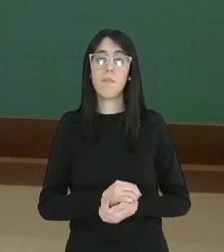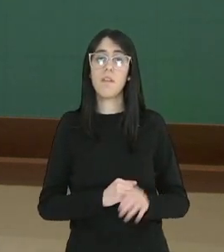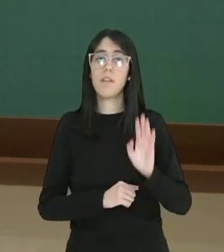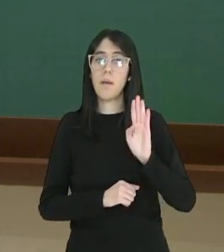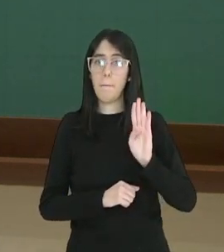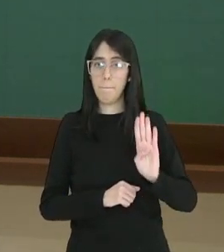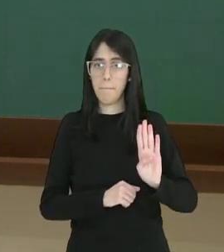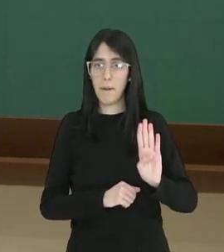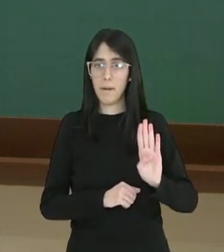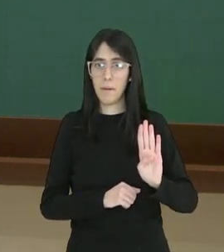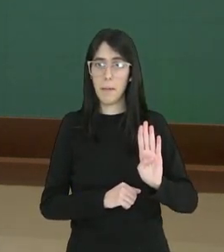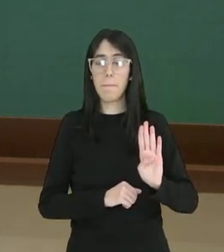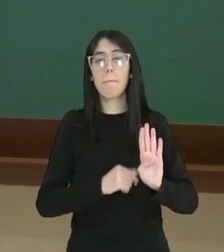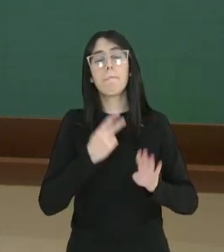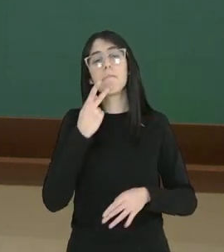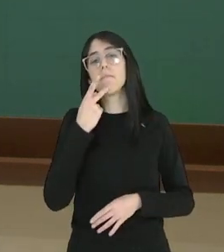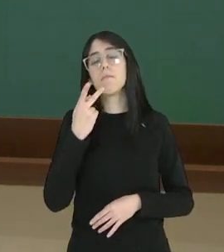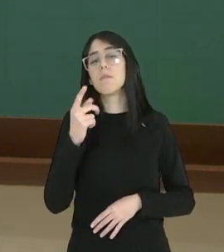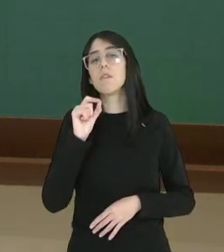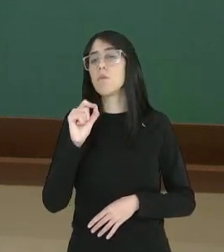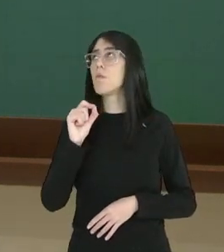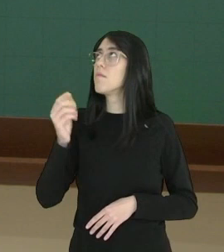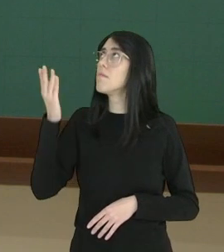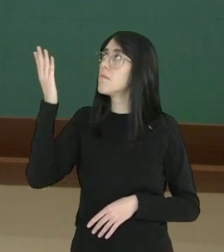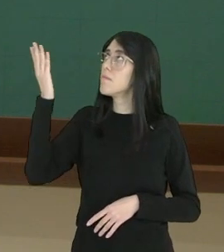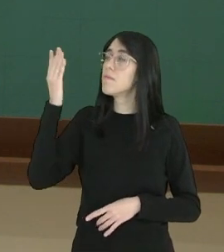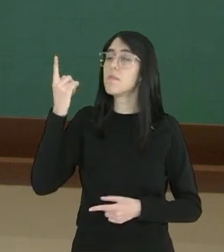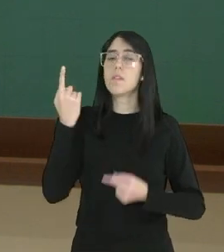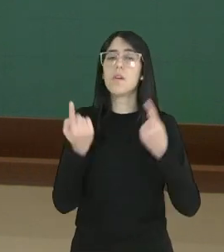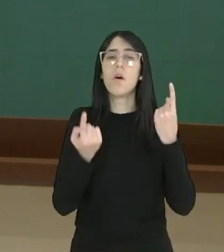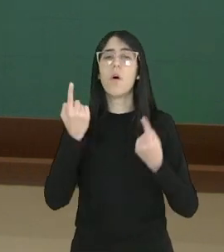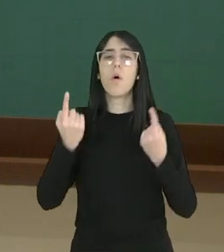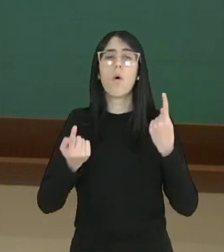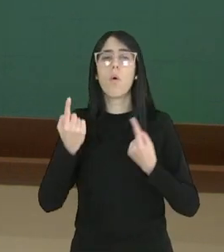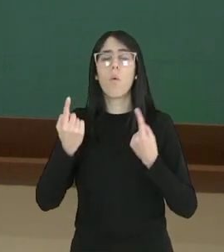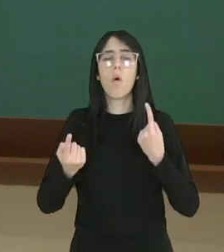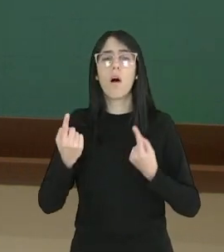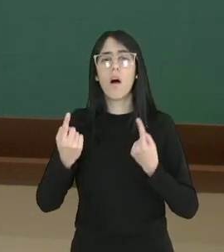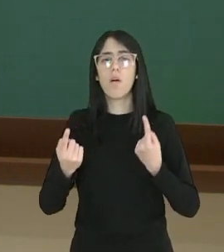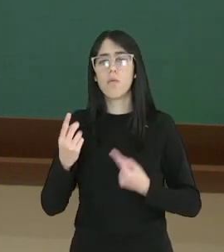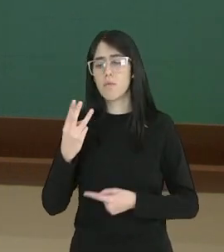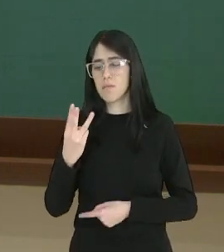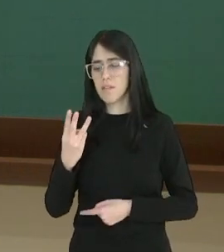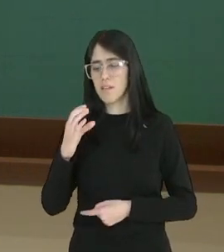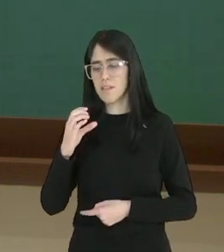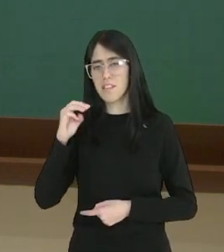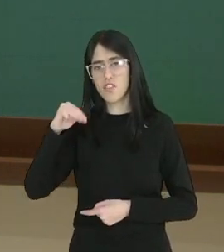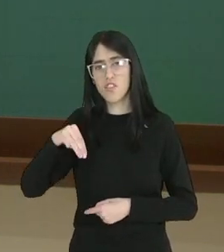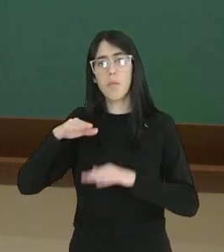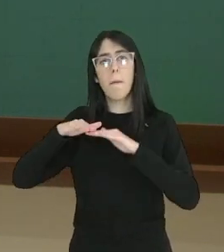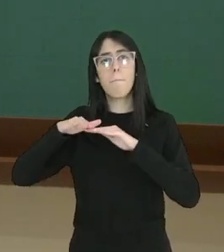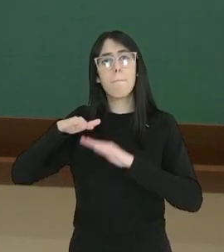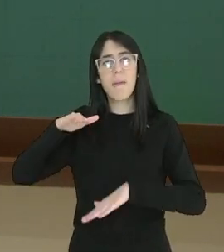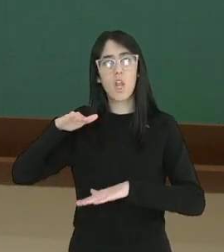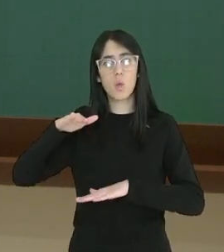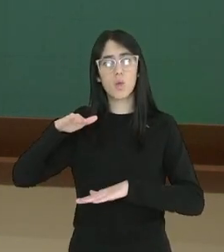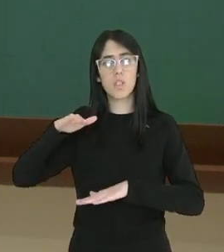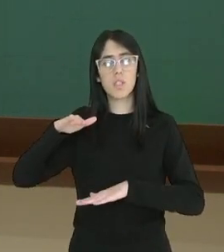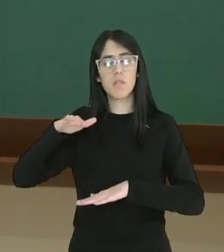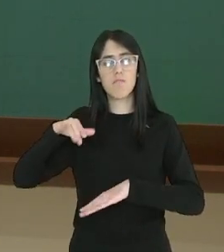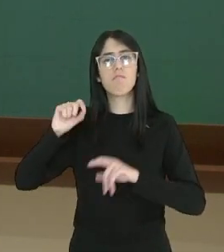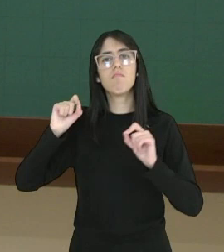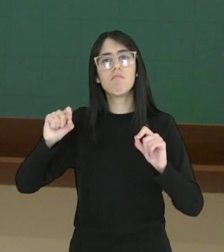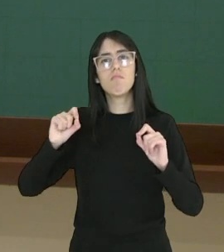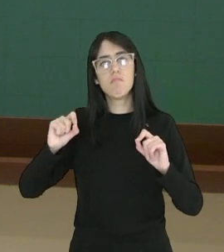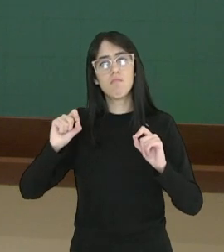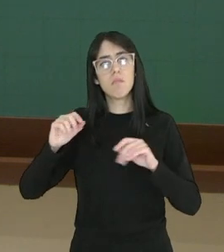B, ele quer saber quais são os pontos que estão localizados menos de 3 centímetros, ou seja, que